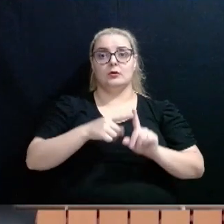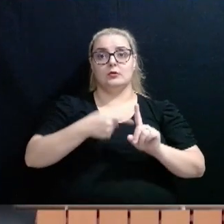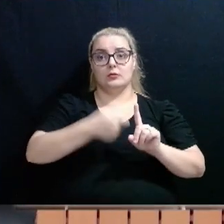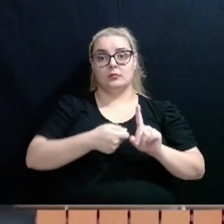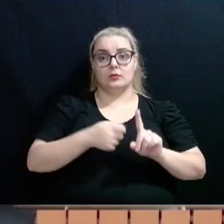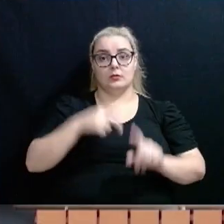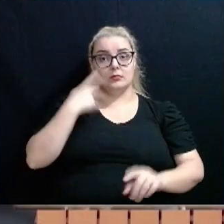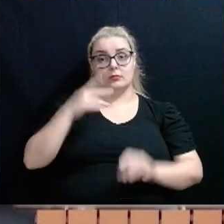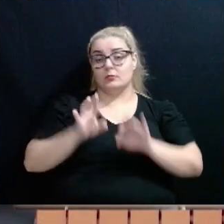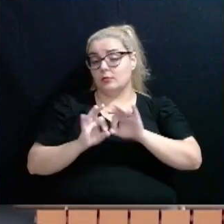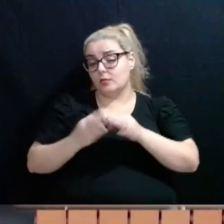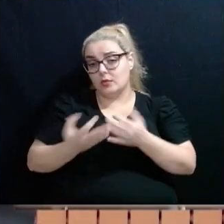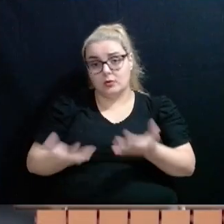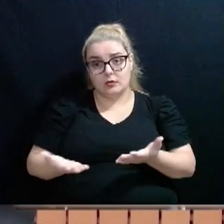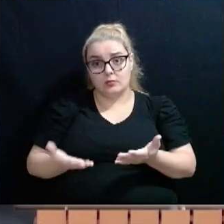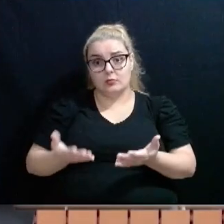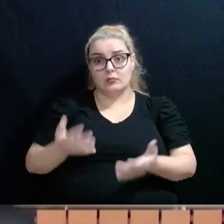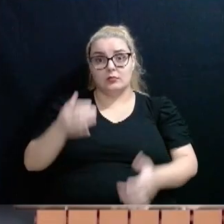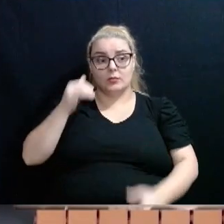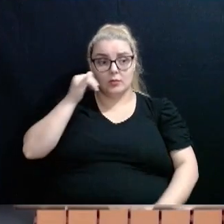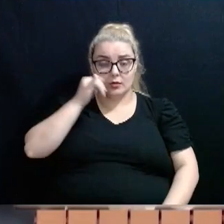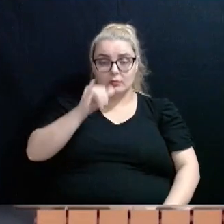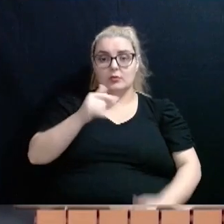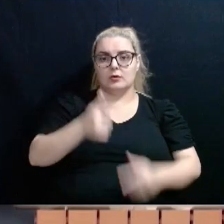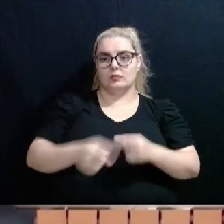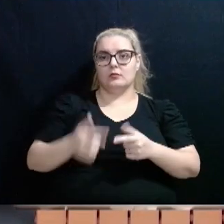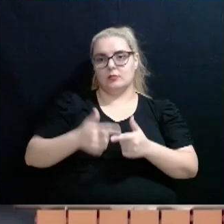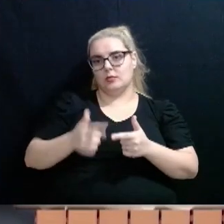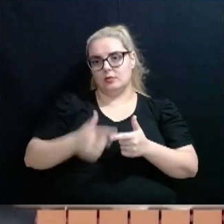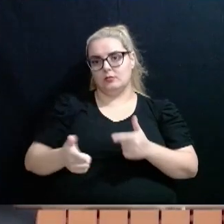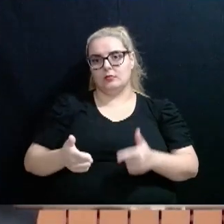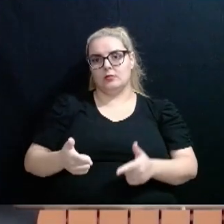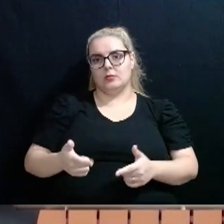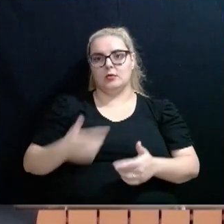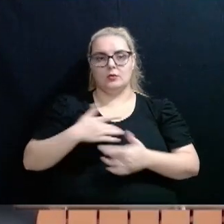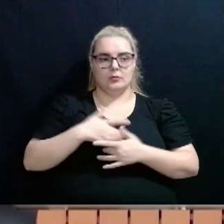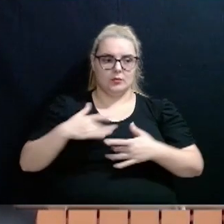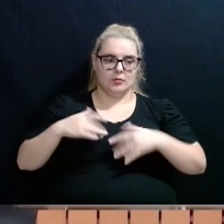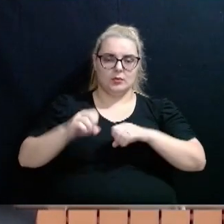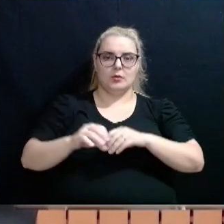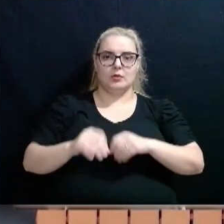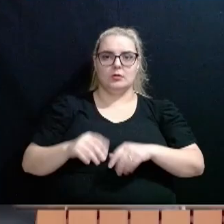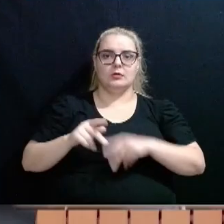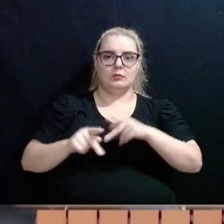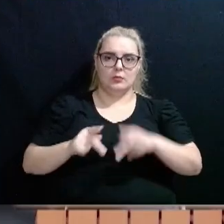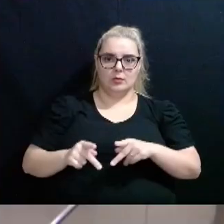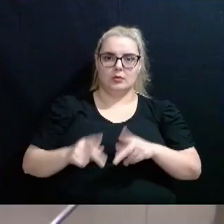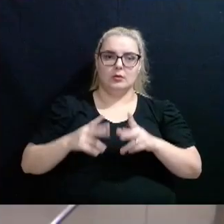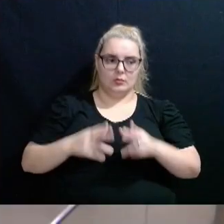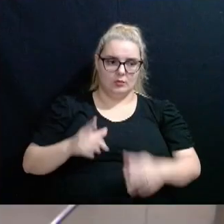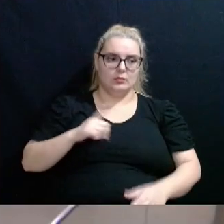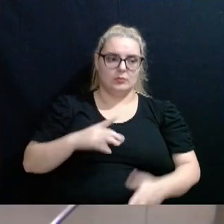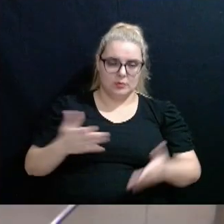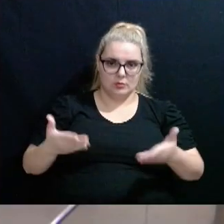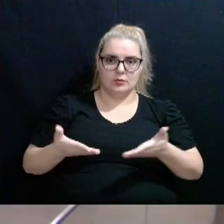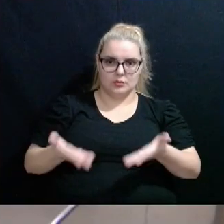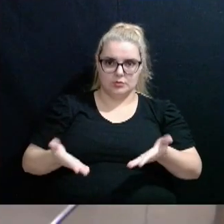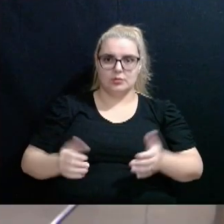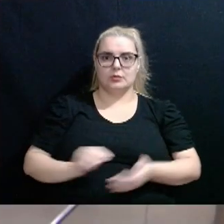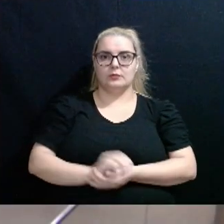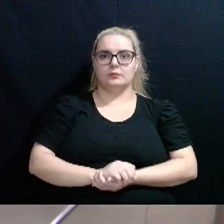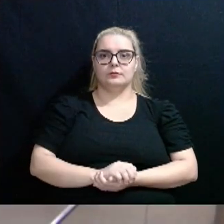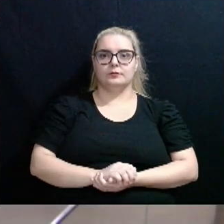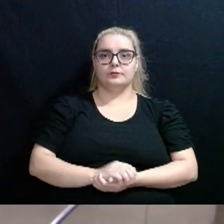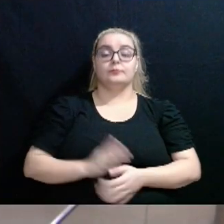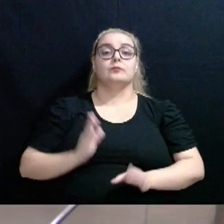familiares prudentes, com uma saudável educação da população, como a gente está tendo hoje aqui. O encontro